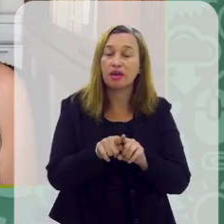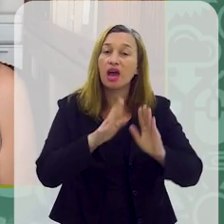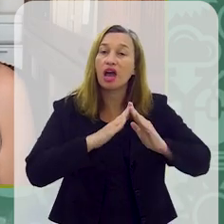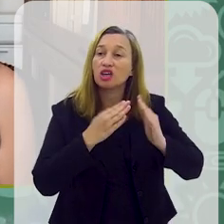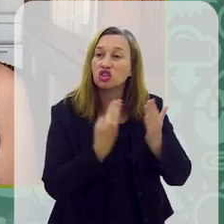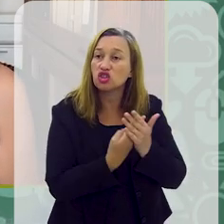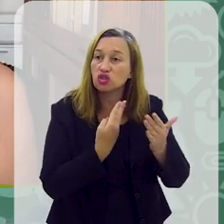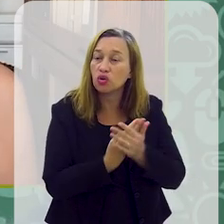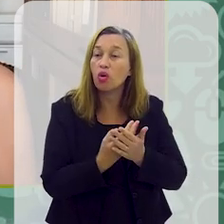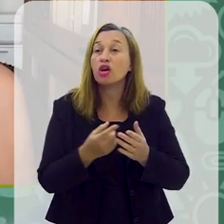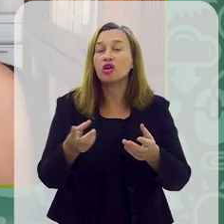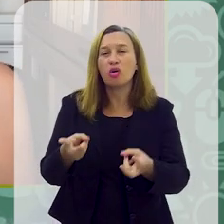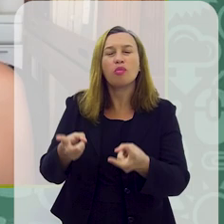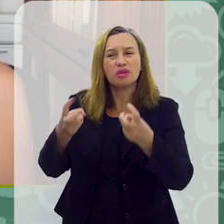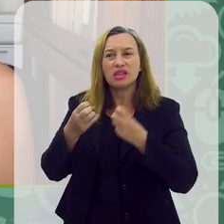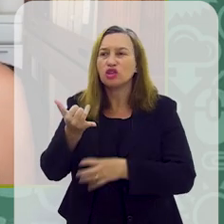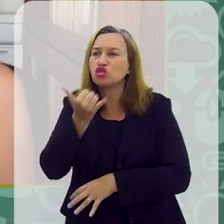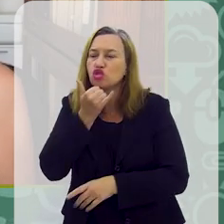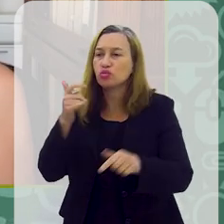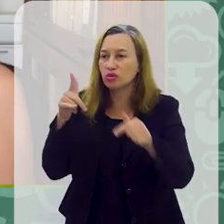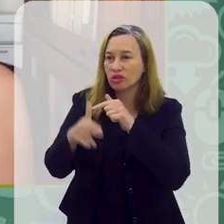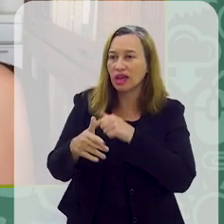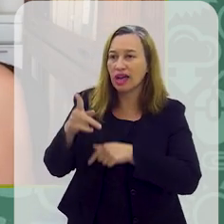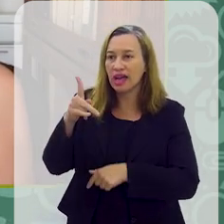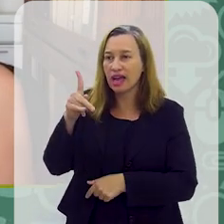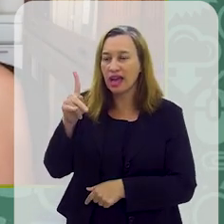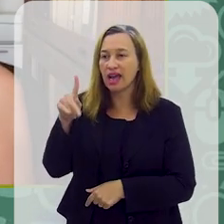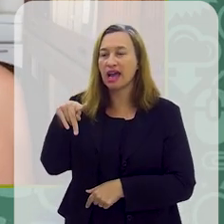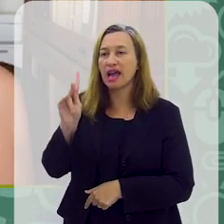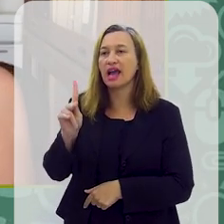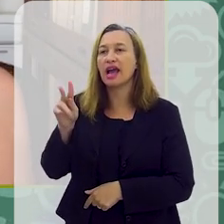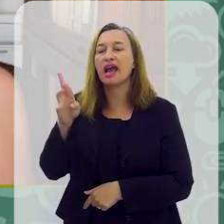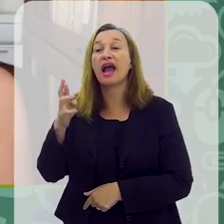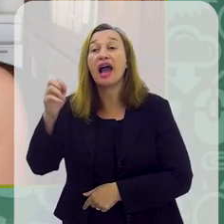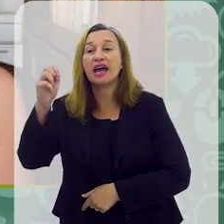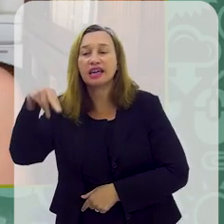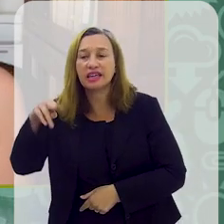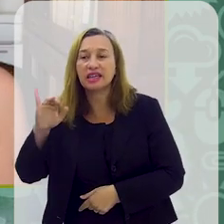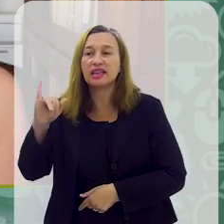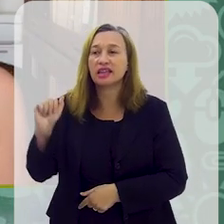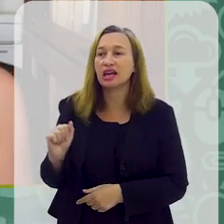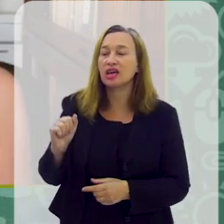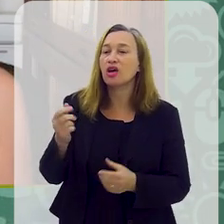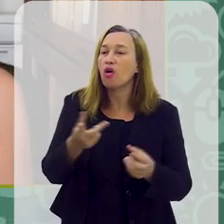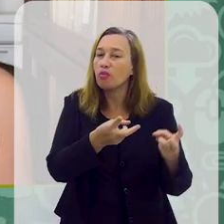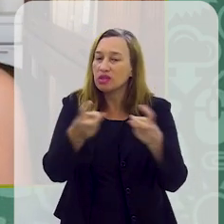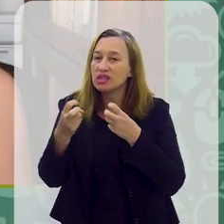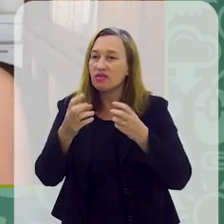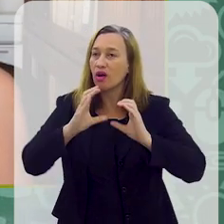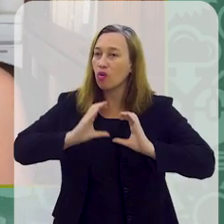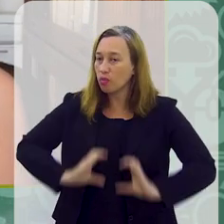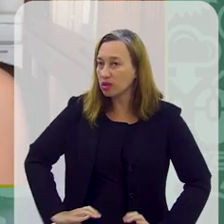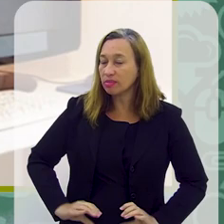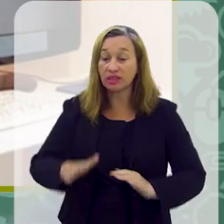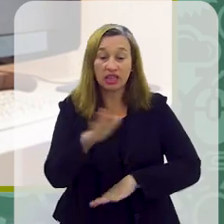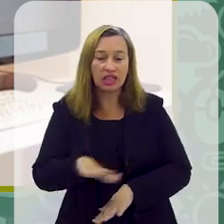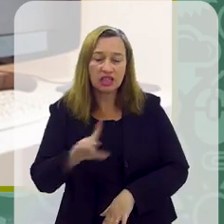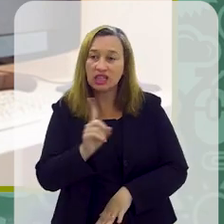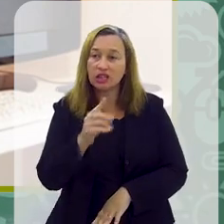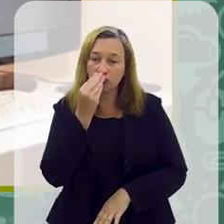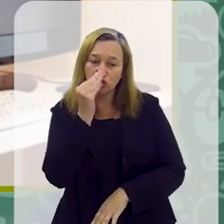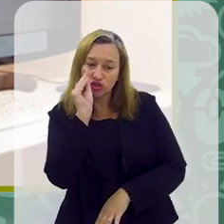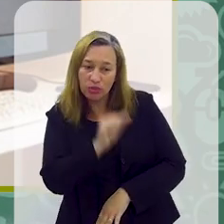pelas escolas. E observar, né? Desculpa te cortar, Karen. Imagina. Observar o comportamento dessa criança e desse adolescente, né? Não